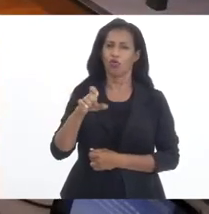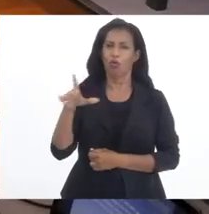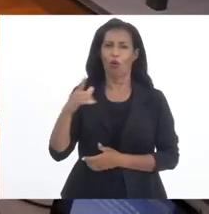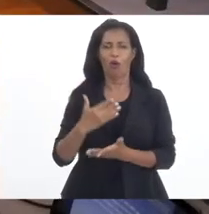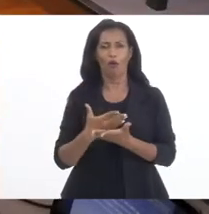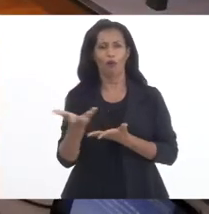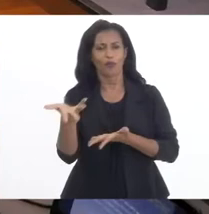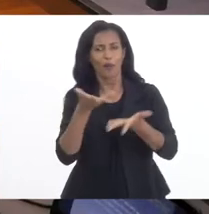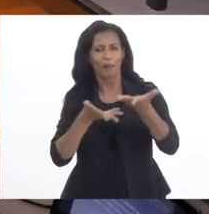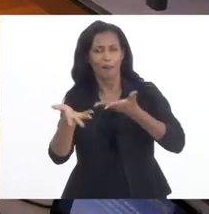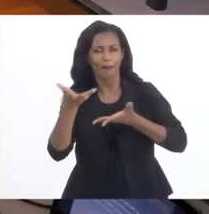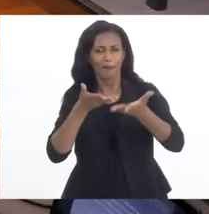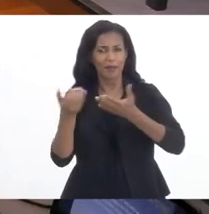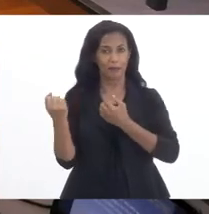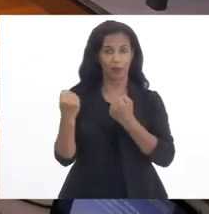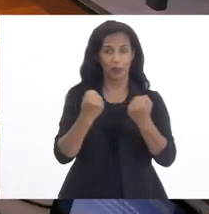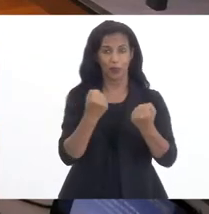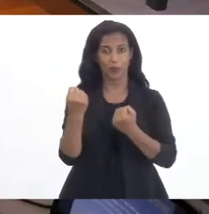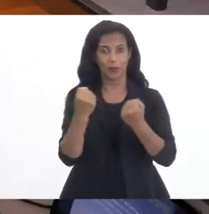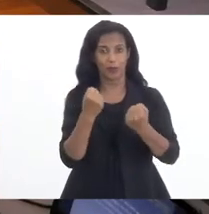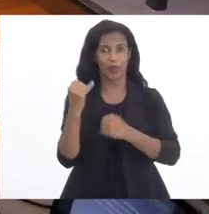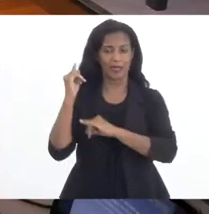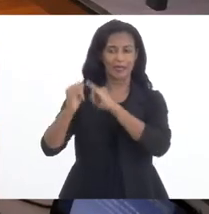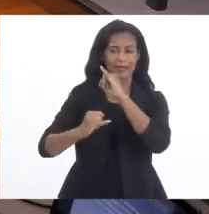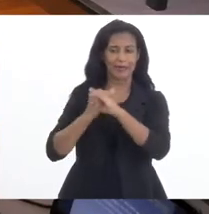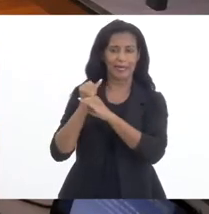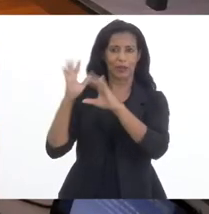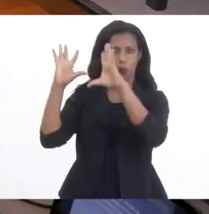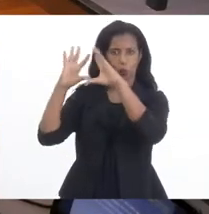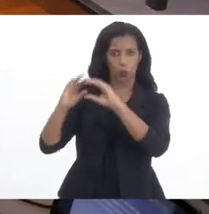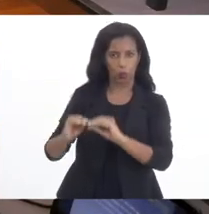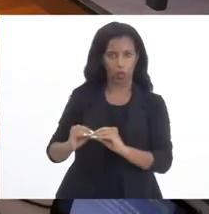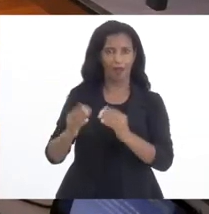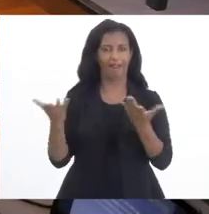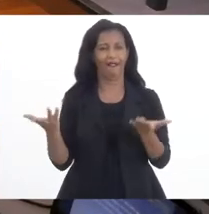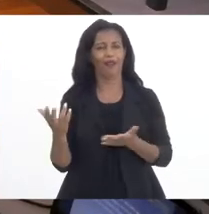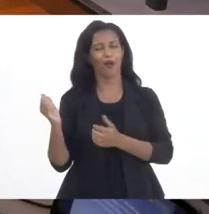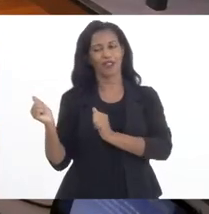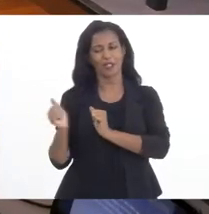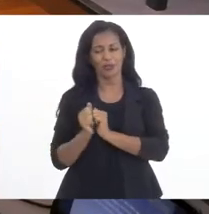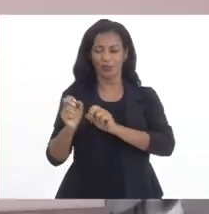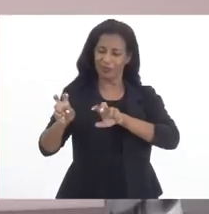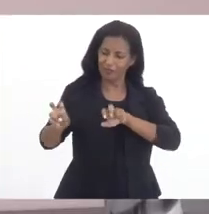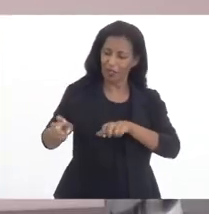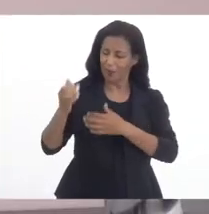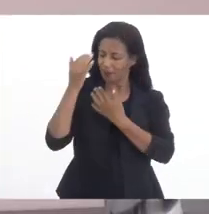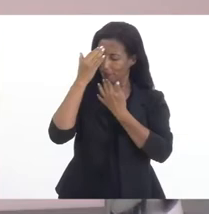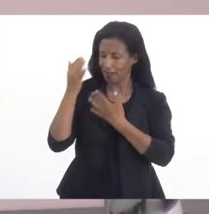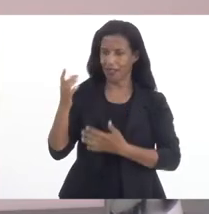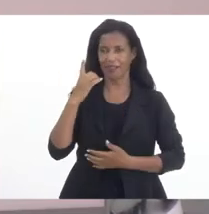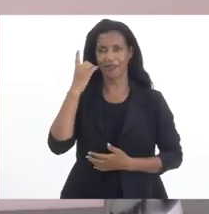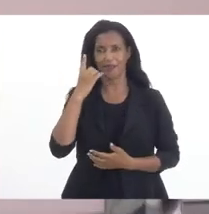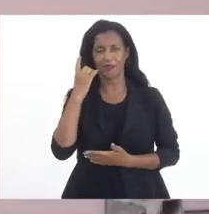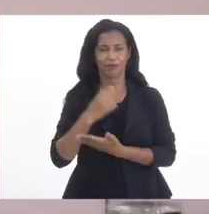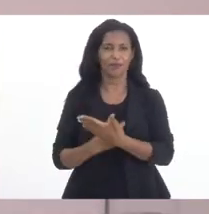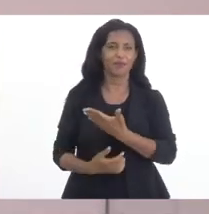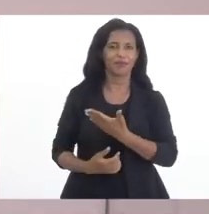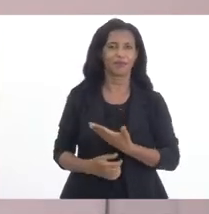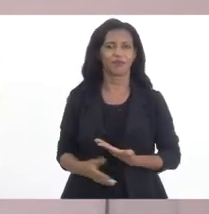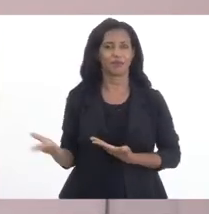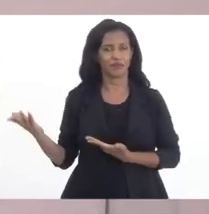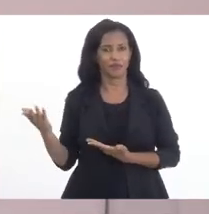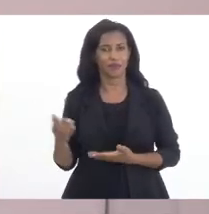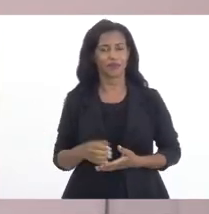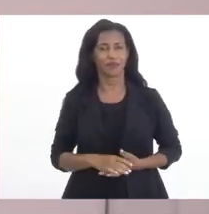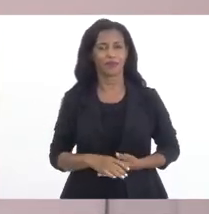começou a participar se deslocando para cá, teve um problema de sinal e agora aqui está junto conosco. Obrigado, deputado. A palavra é